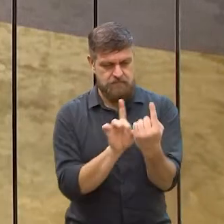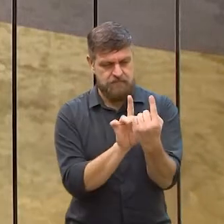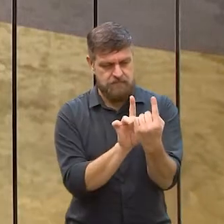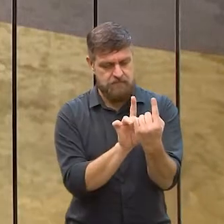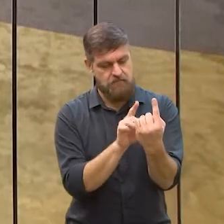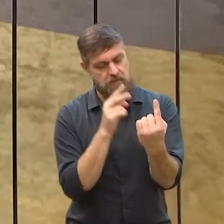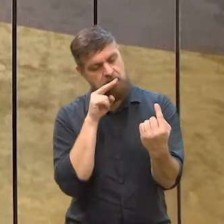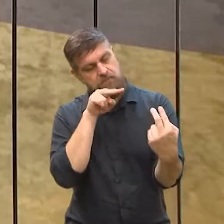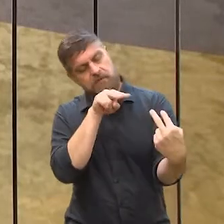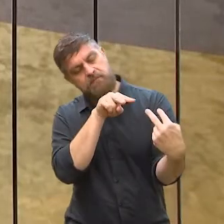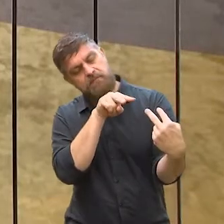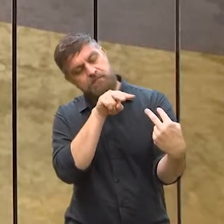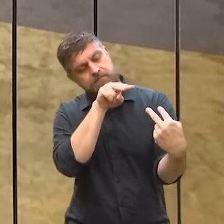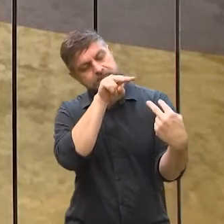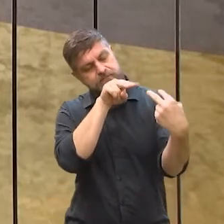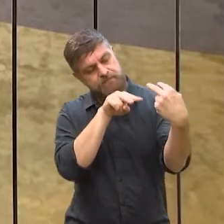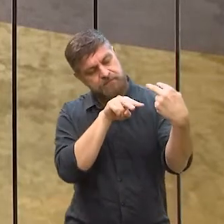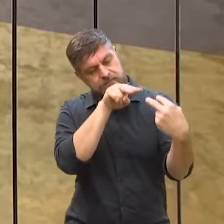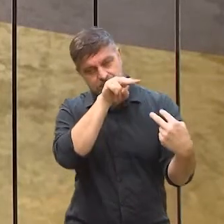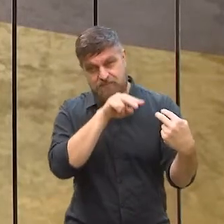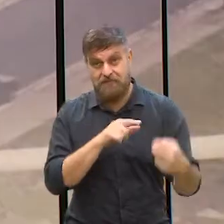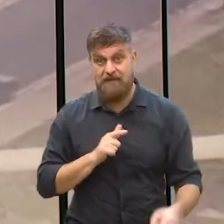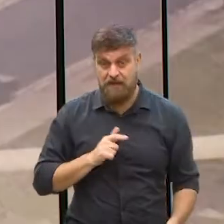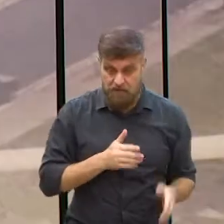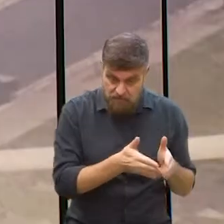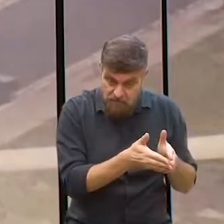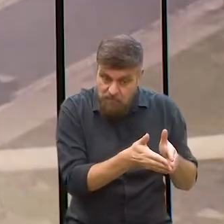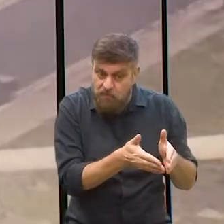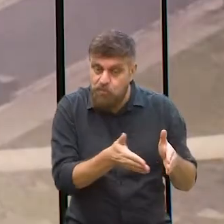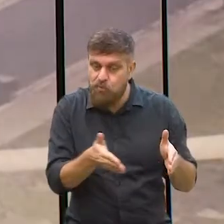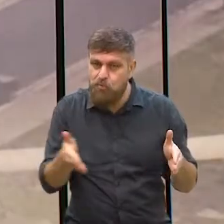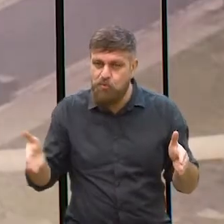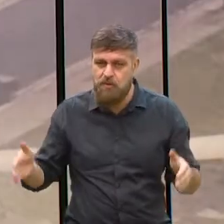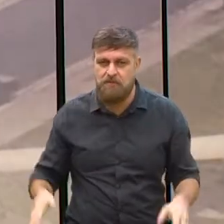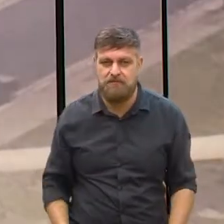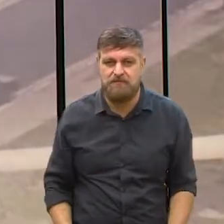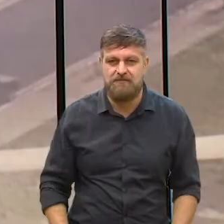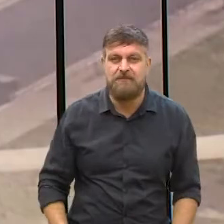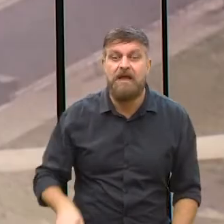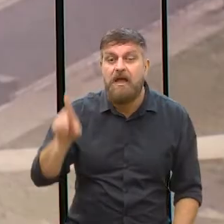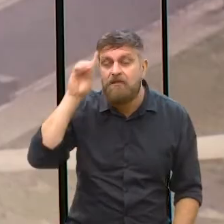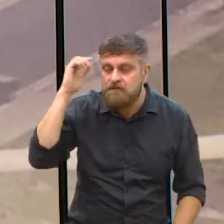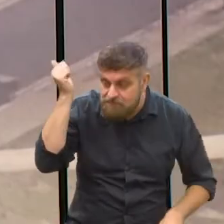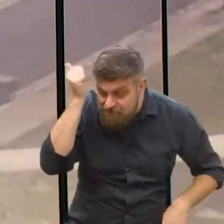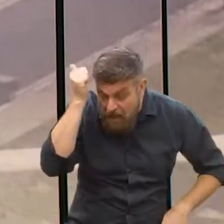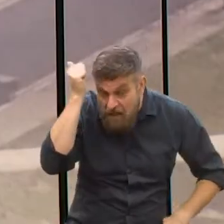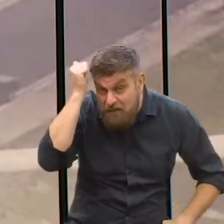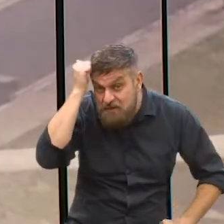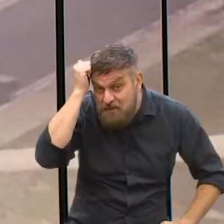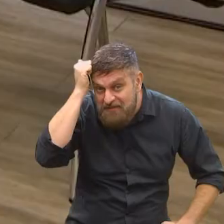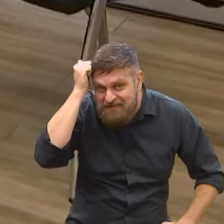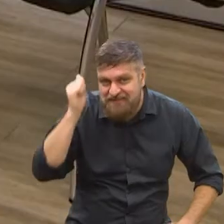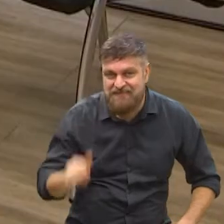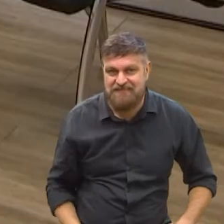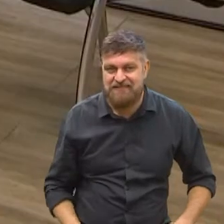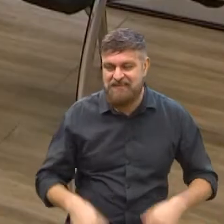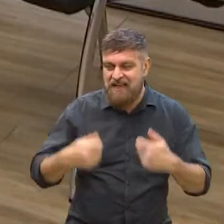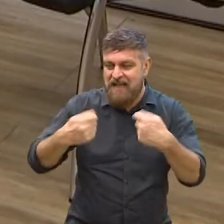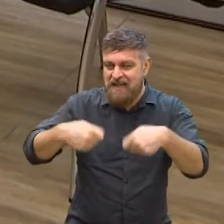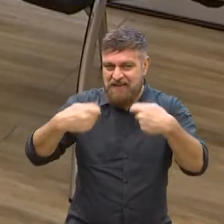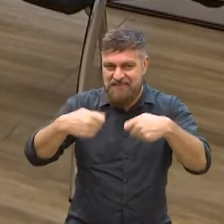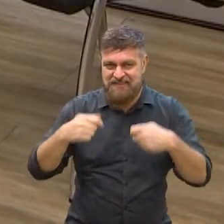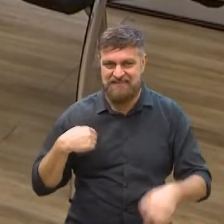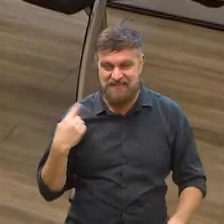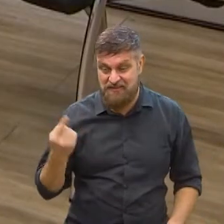auxiliá-lo nesse processo, né? Então, é um processo contínuo. Bom, eu falei do dia do arrependimento e eu preciso que vocês, porque